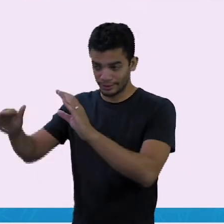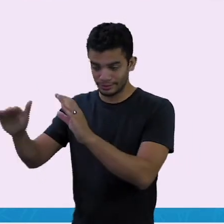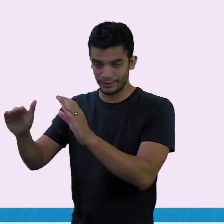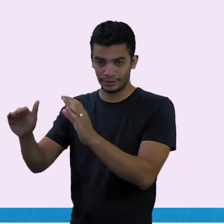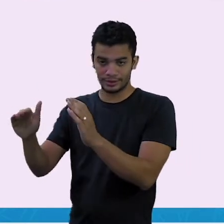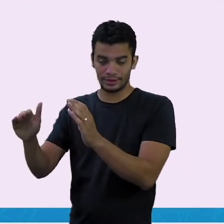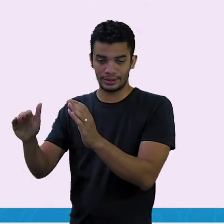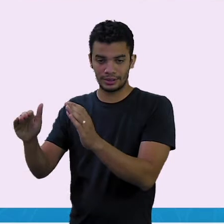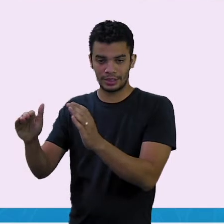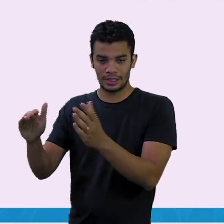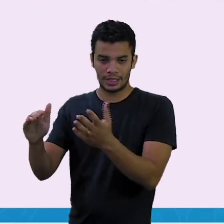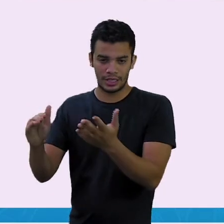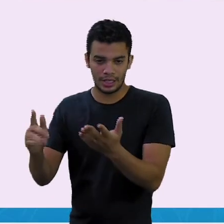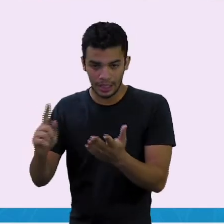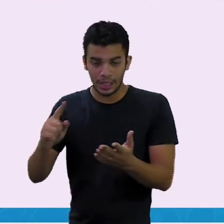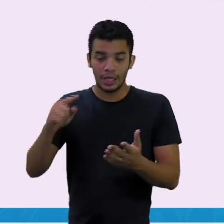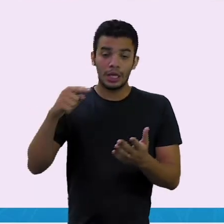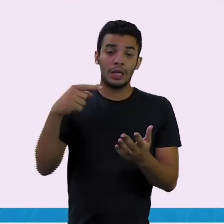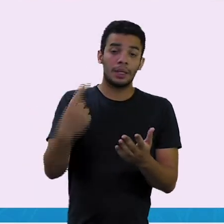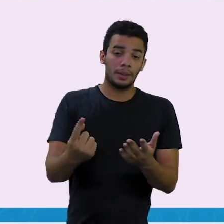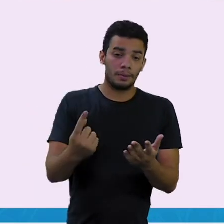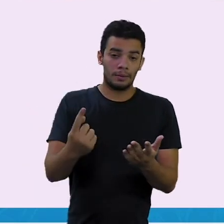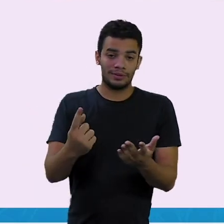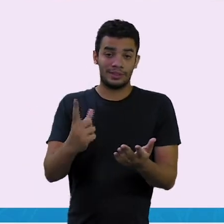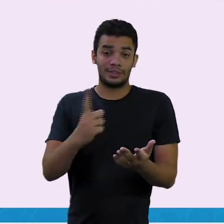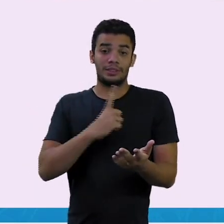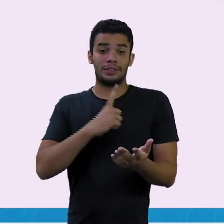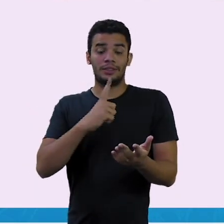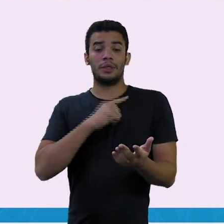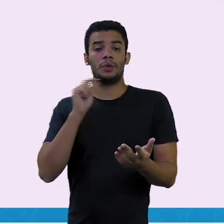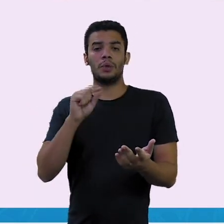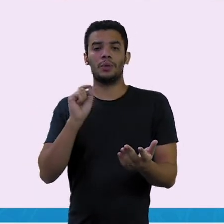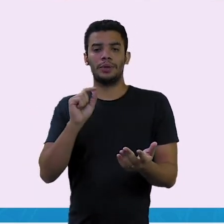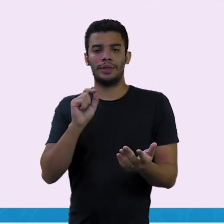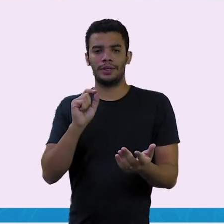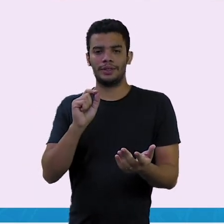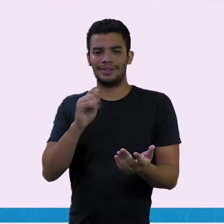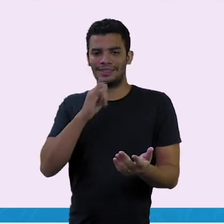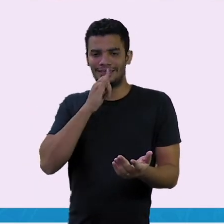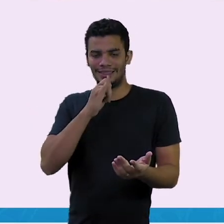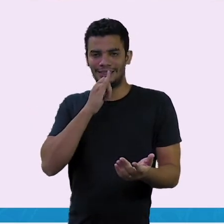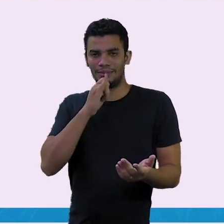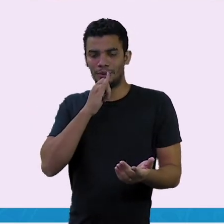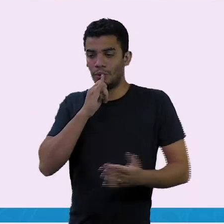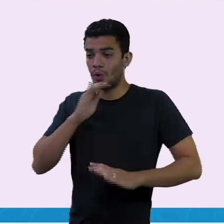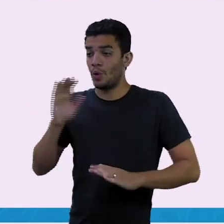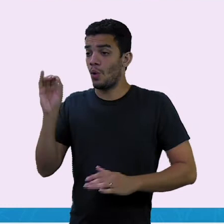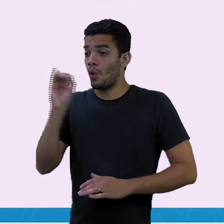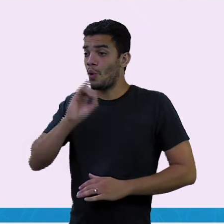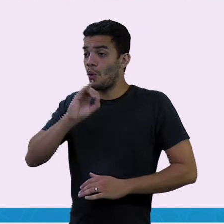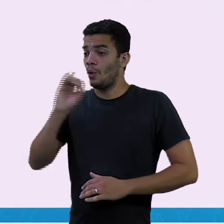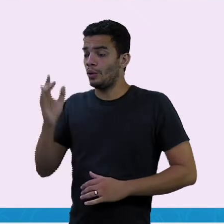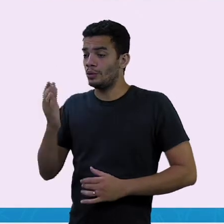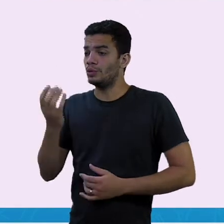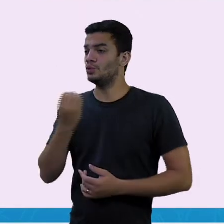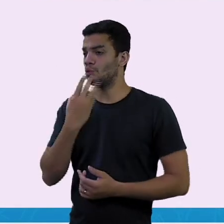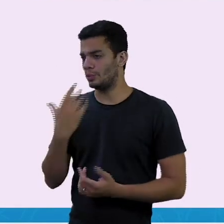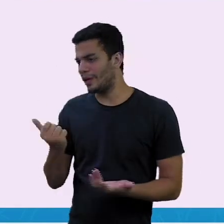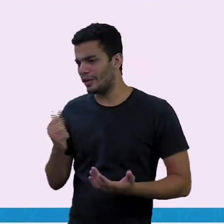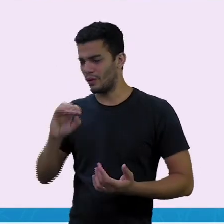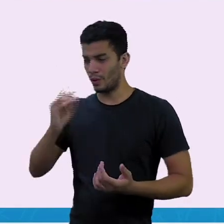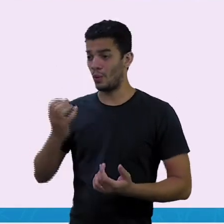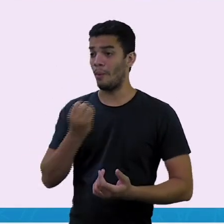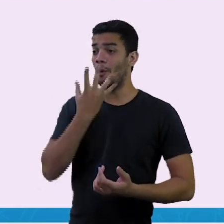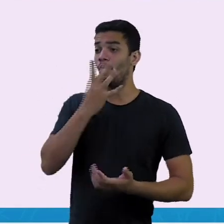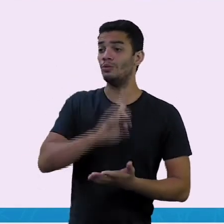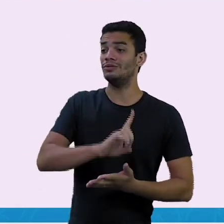uma saudação. Olha, filho, bom dia. O bom dia aqui é a minha saudação do